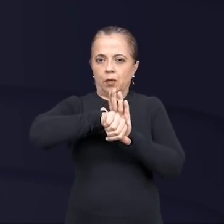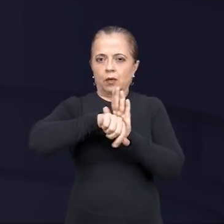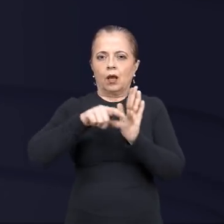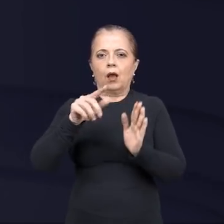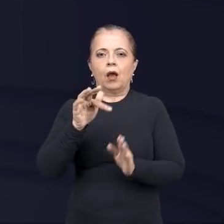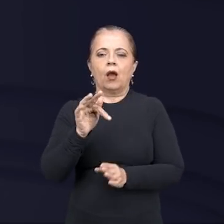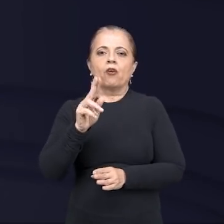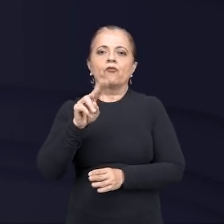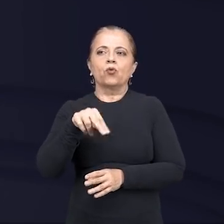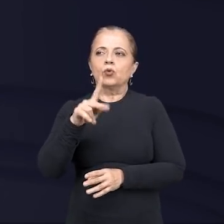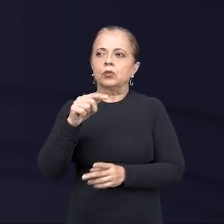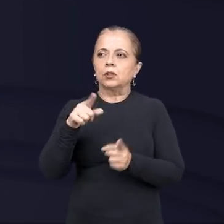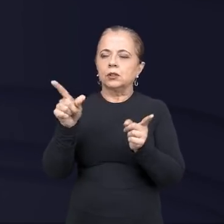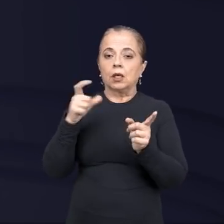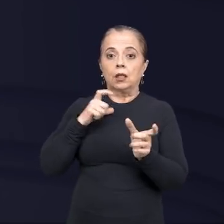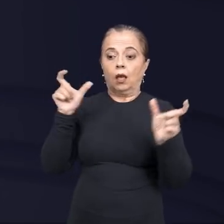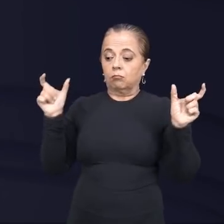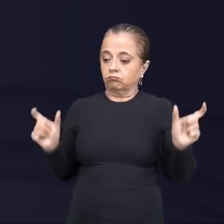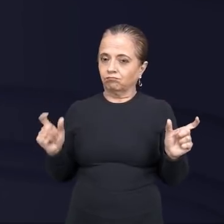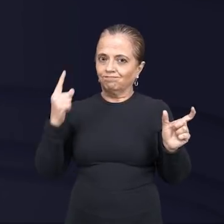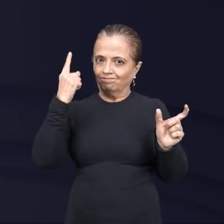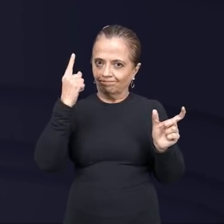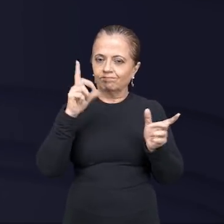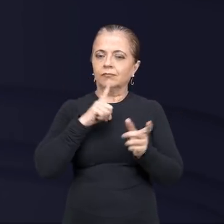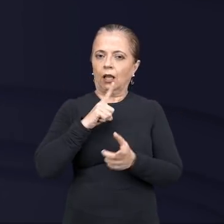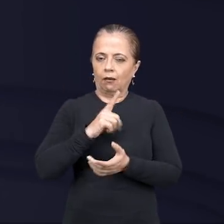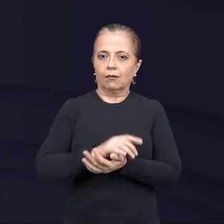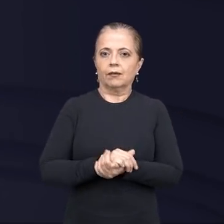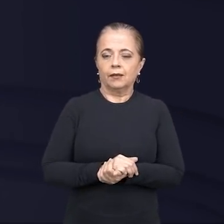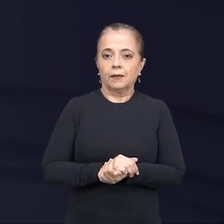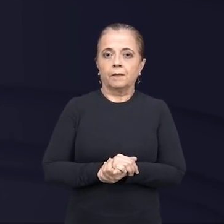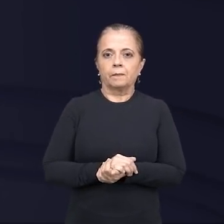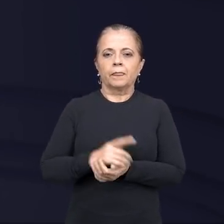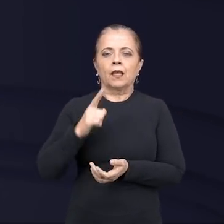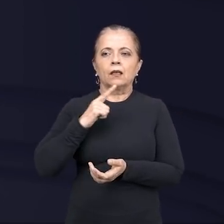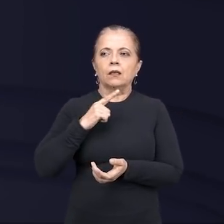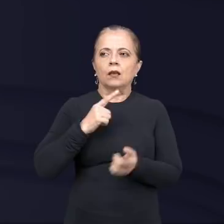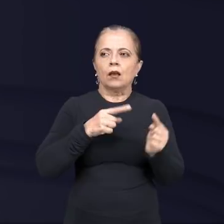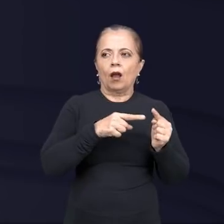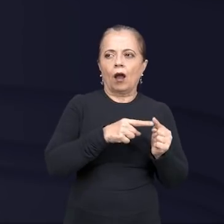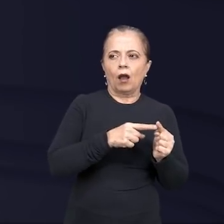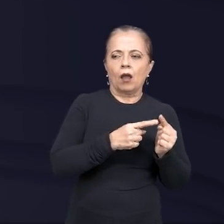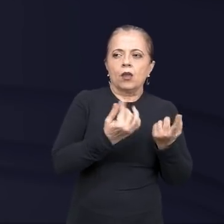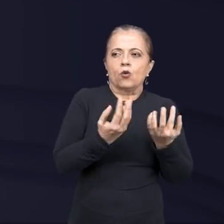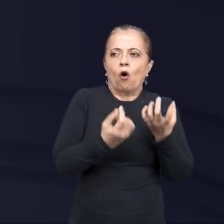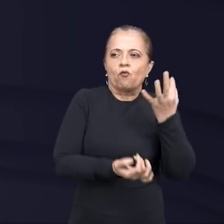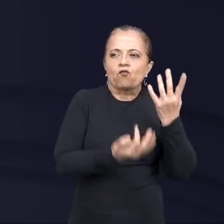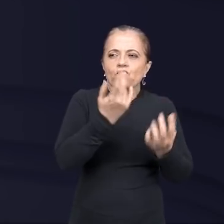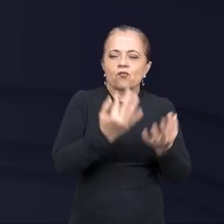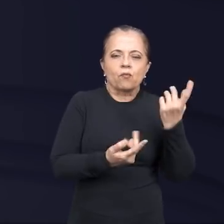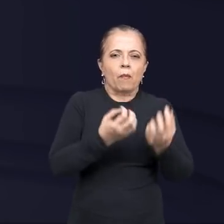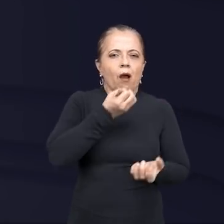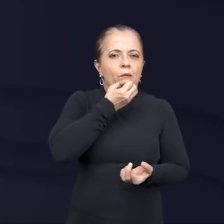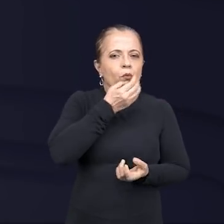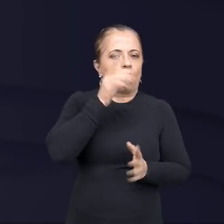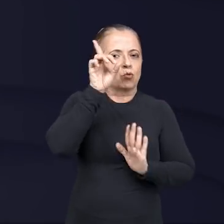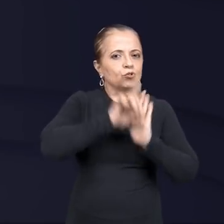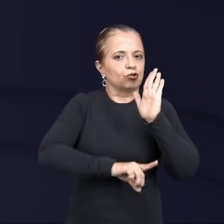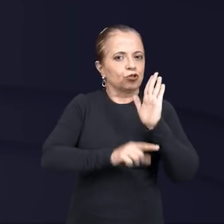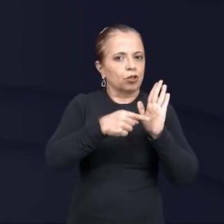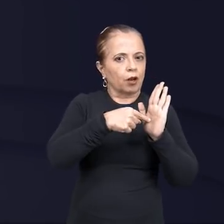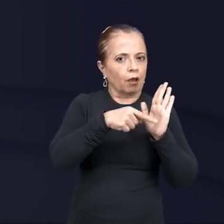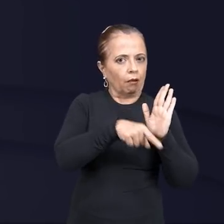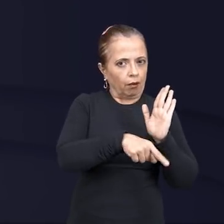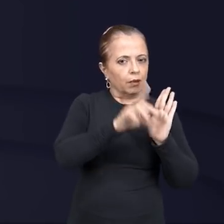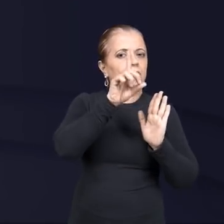o chamado fumus boniuris e periculo in mora, que o primeiro é a fumaça do bom direito, né, em que o direito